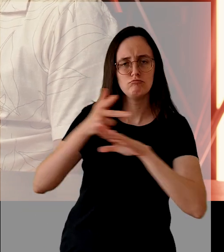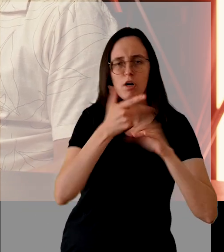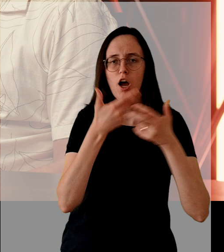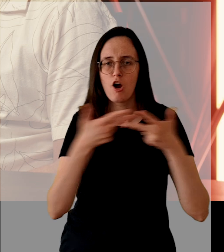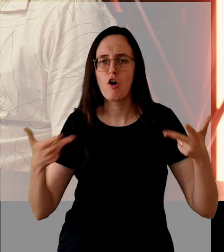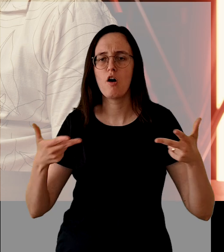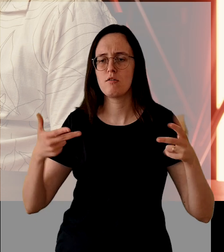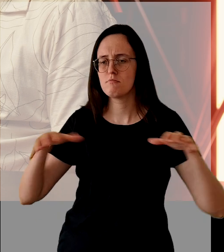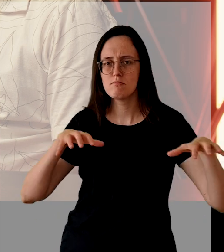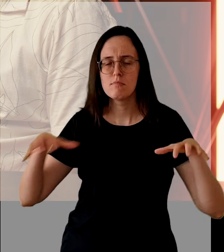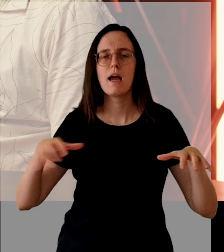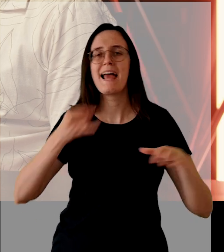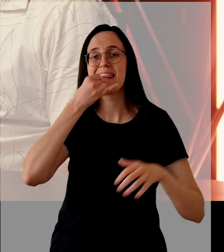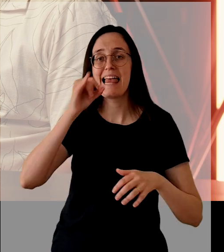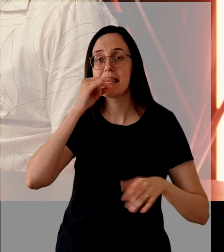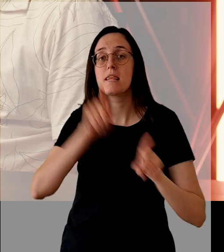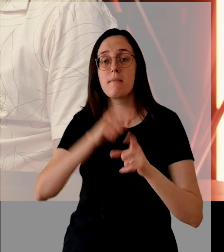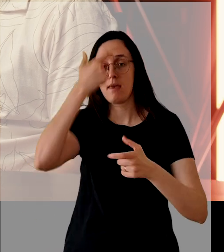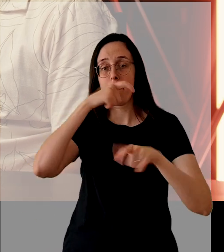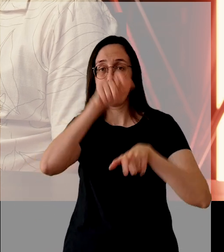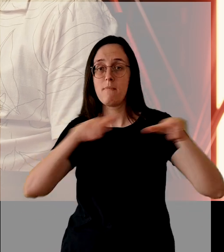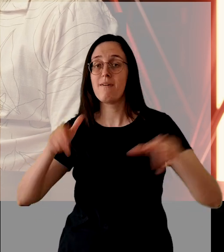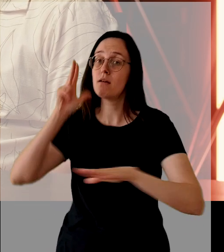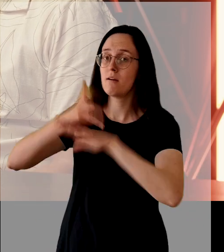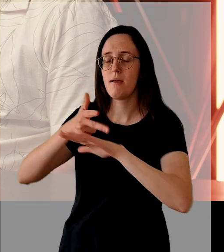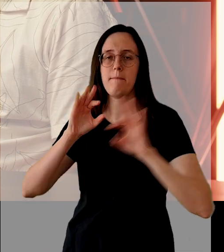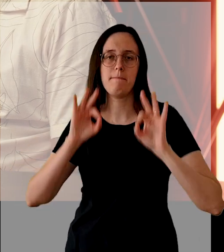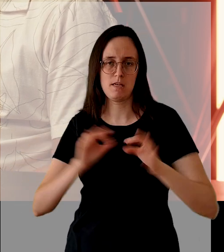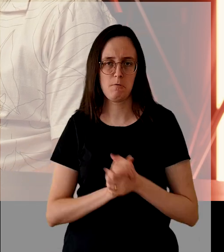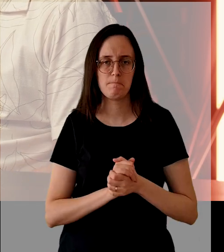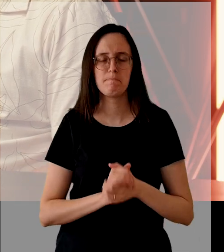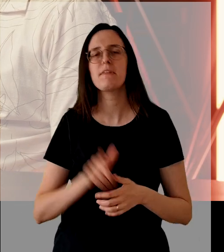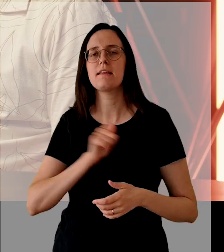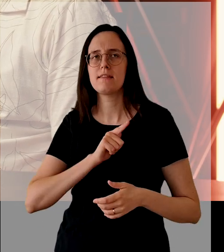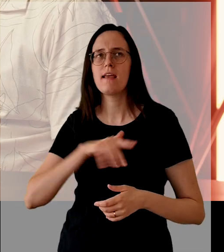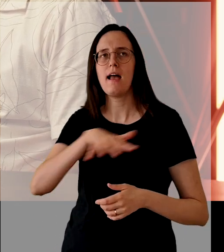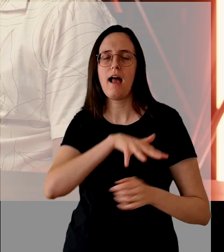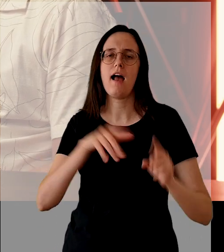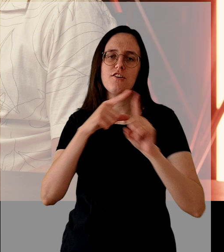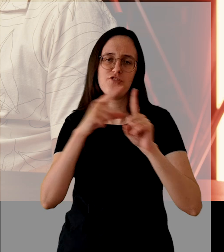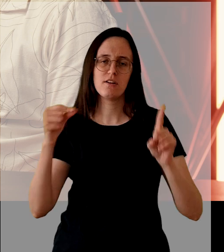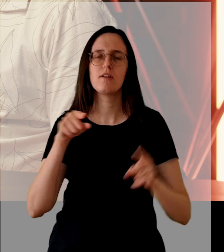elétrica e a equipe de câmera. E dentro da equipe de câmera aparece, no mundo digital ainda,